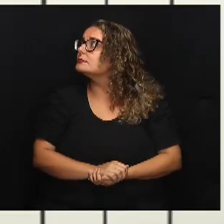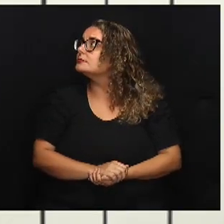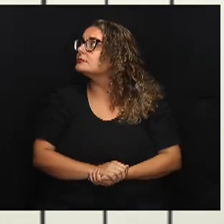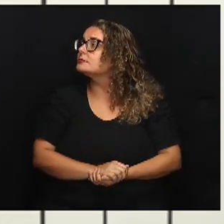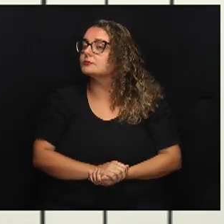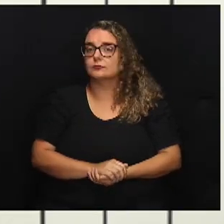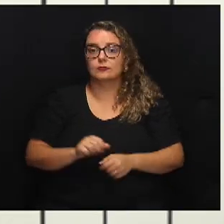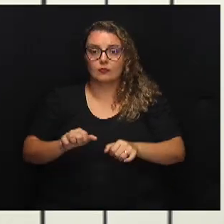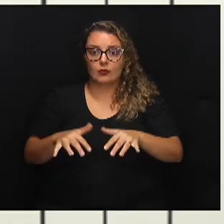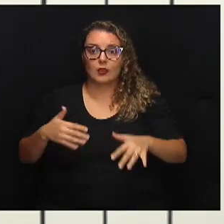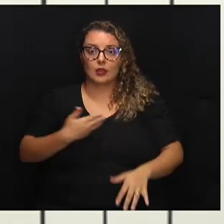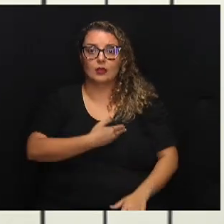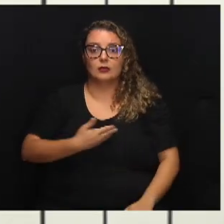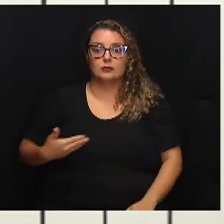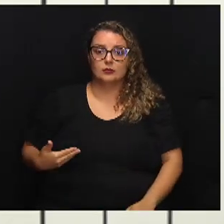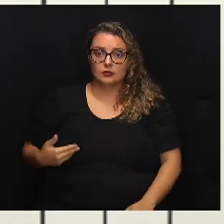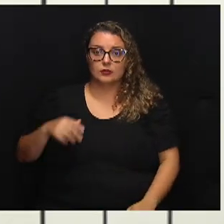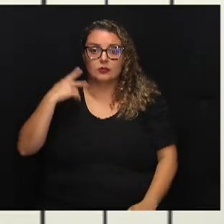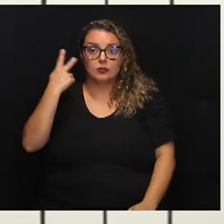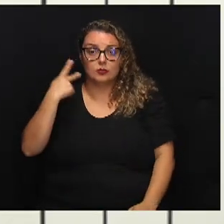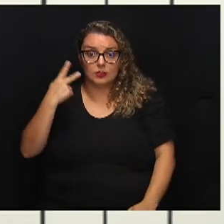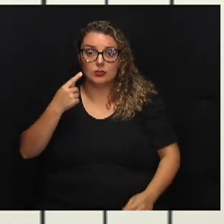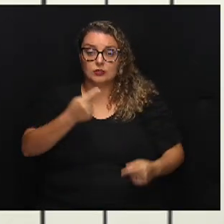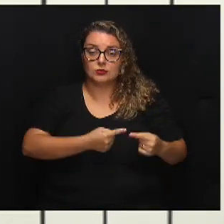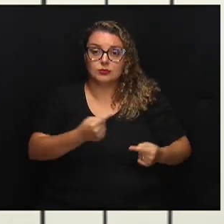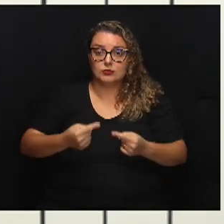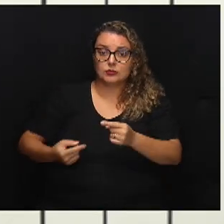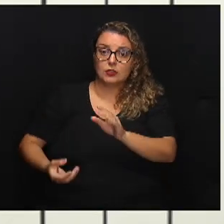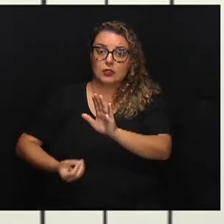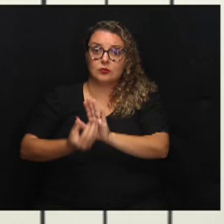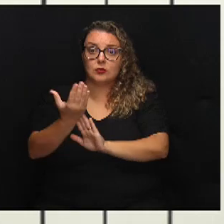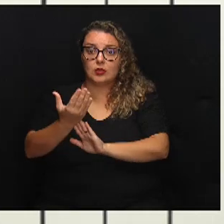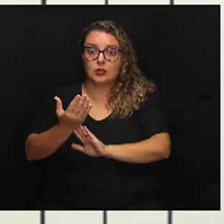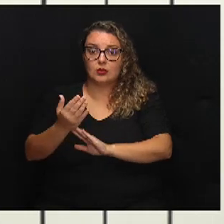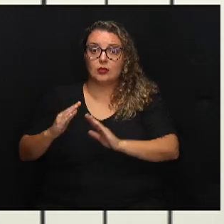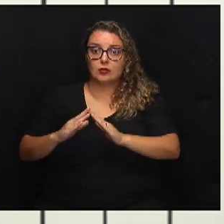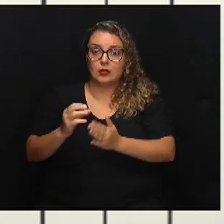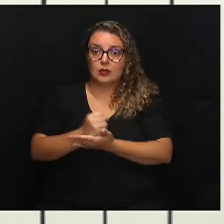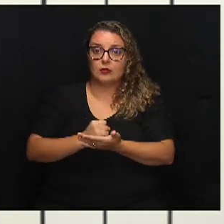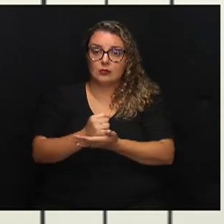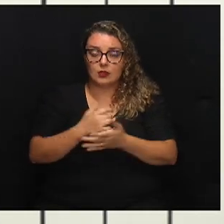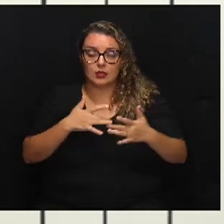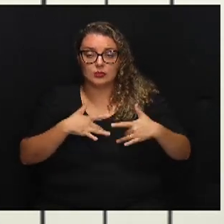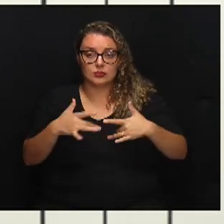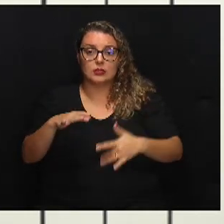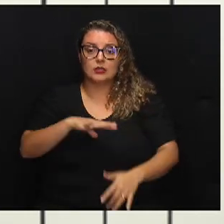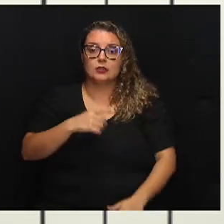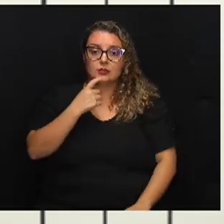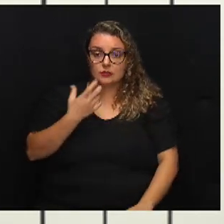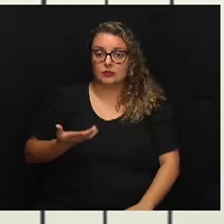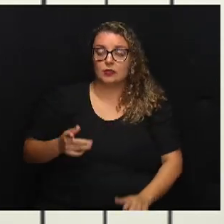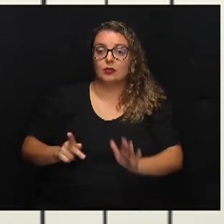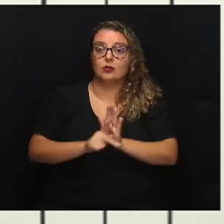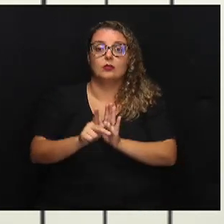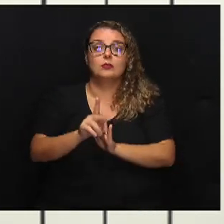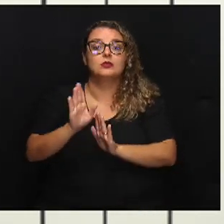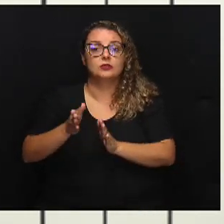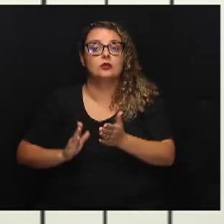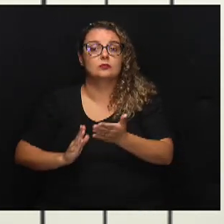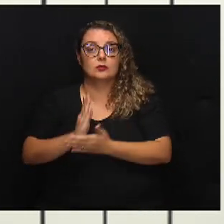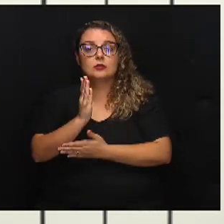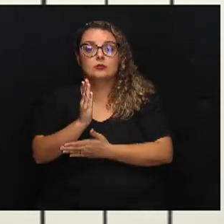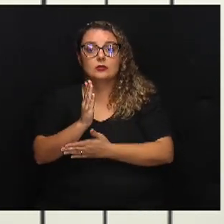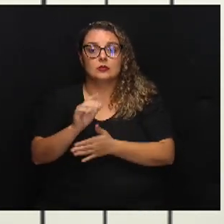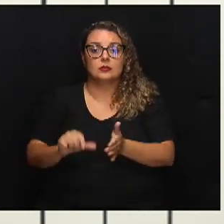Em audiência pública, vereadores discutem a criação da farmácia solidária em Campinas. O projeto já foi aprovado